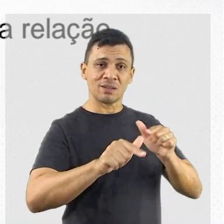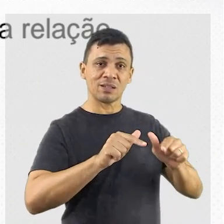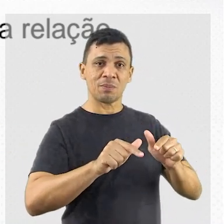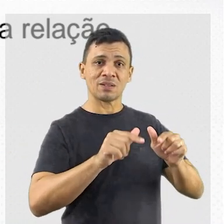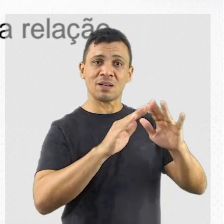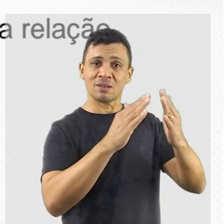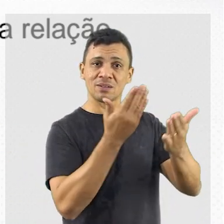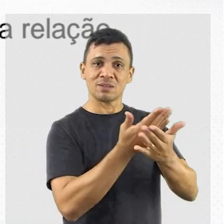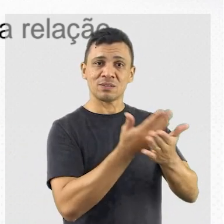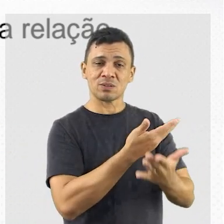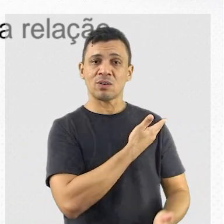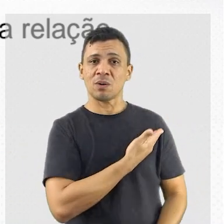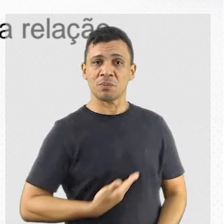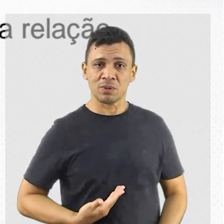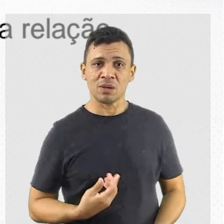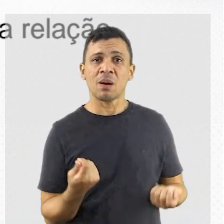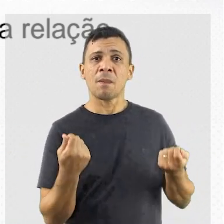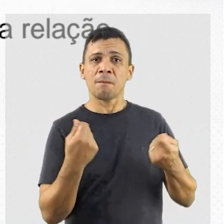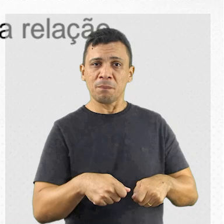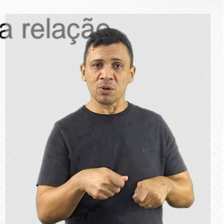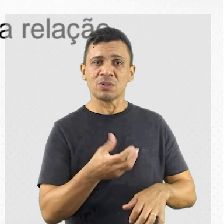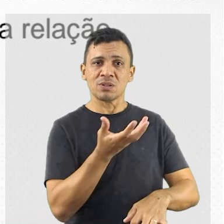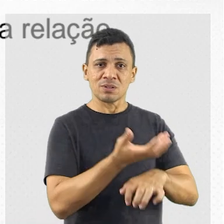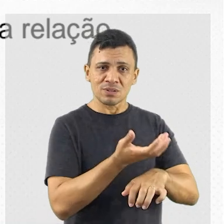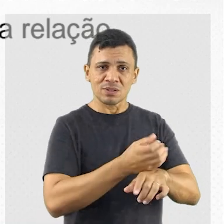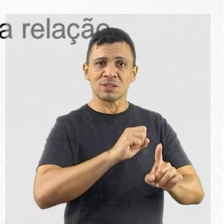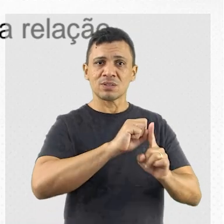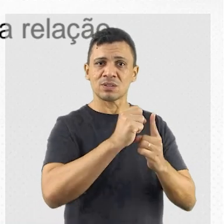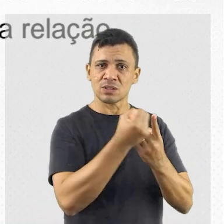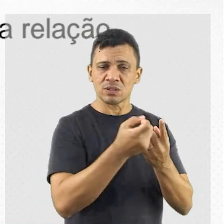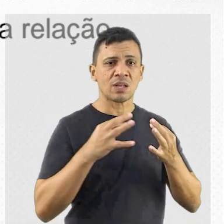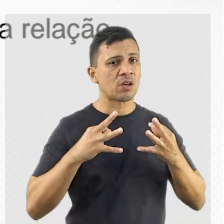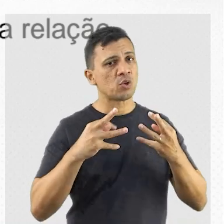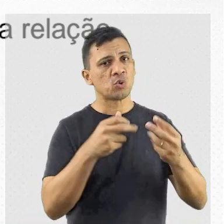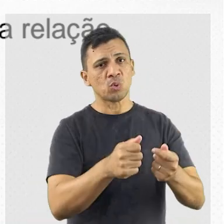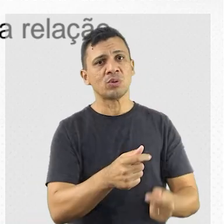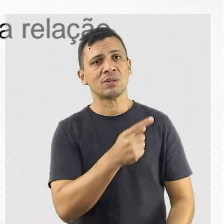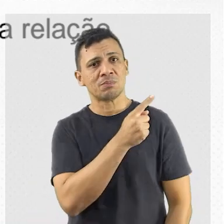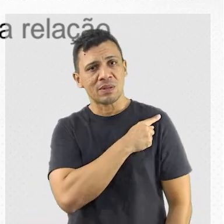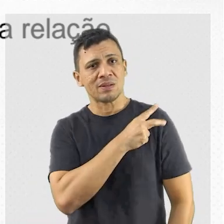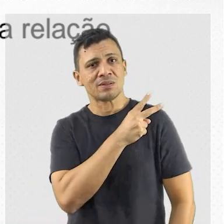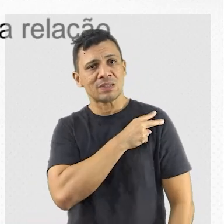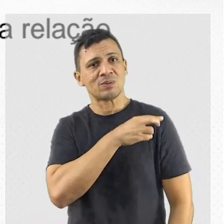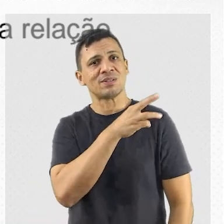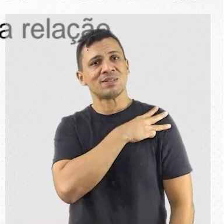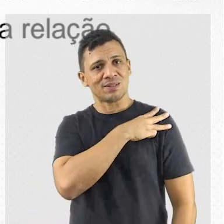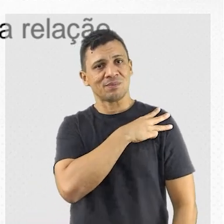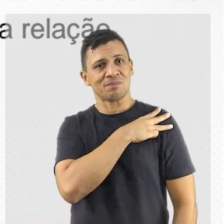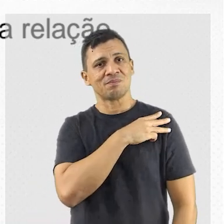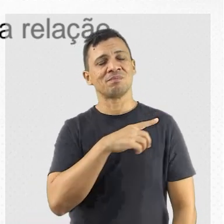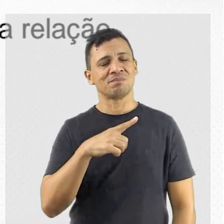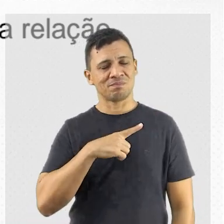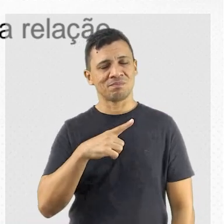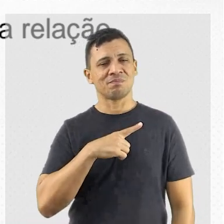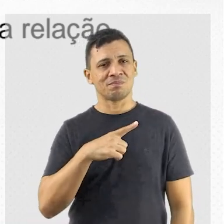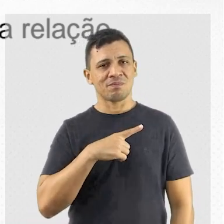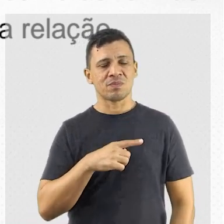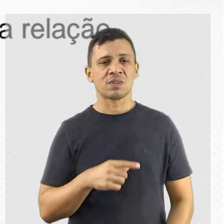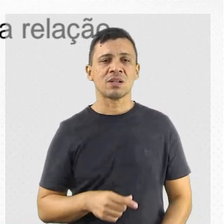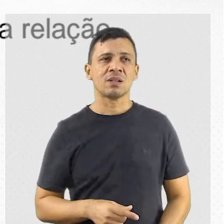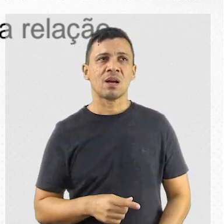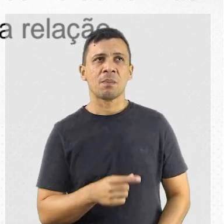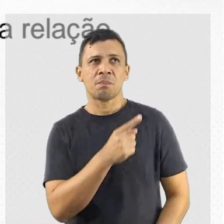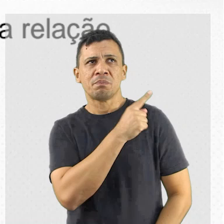porquê. É isso que Weber está falando. Weber também distingue 3 tipos de dominação: tradicional, carismática e a legal